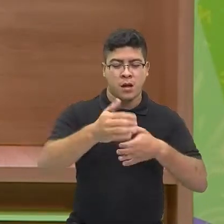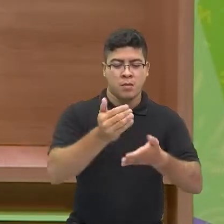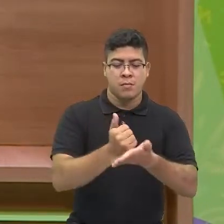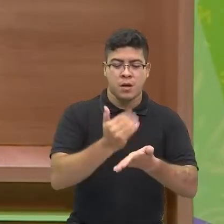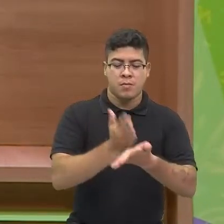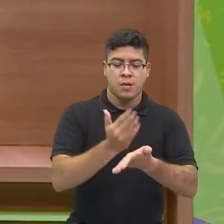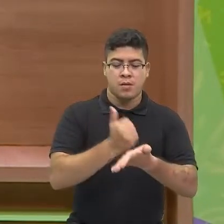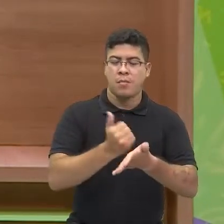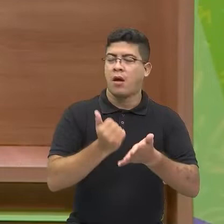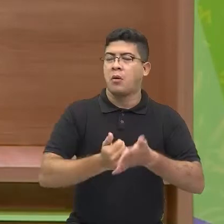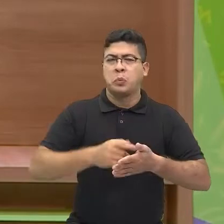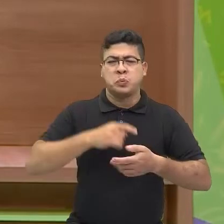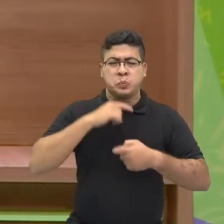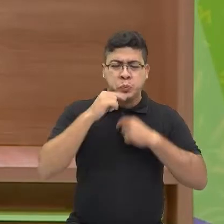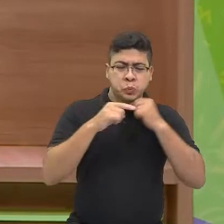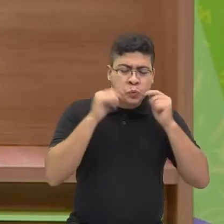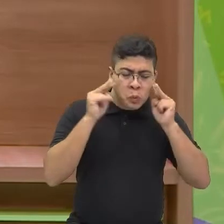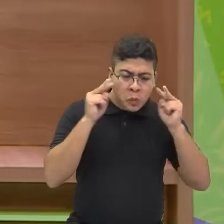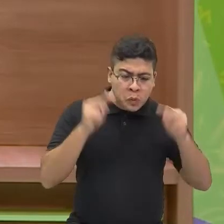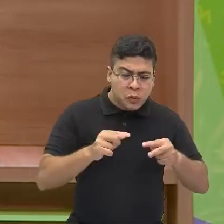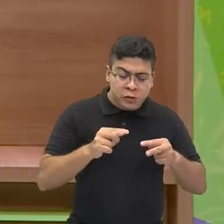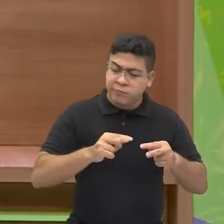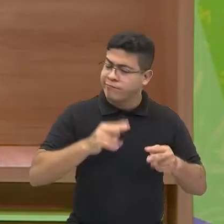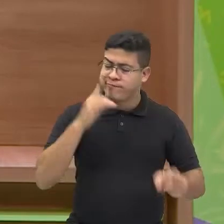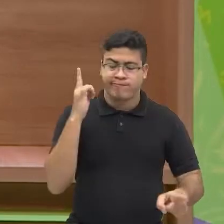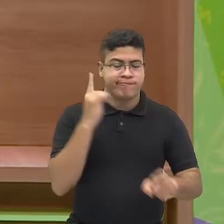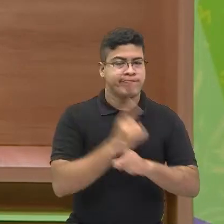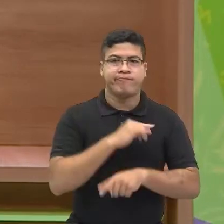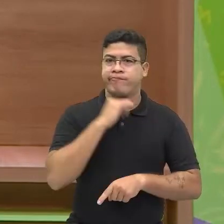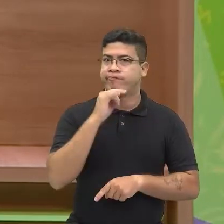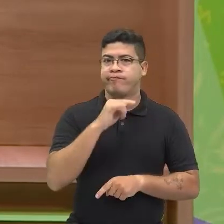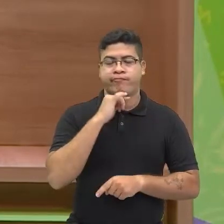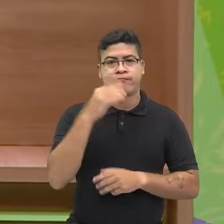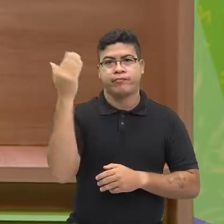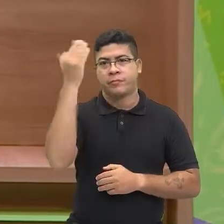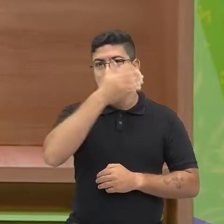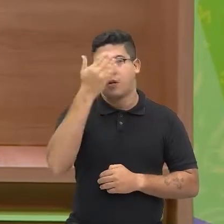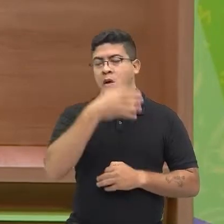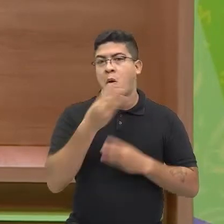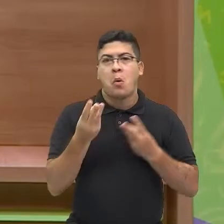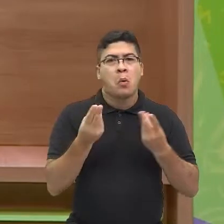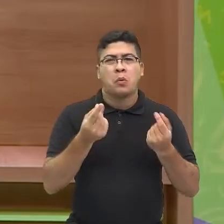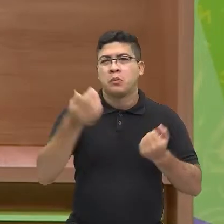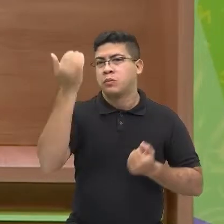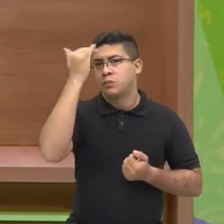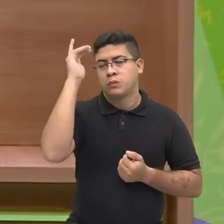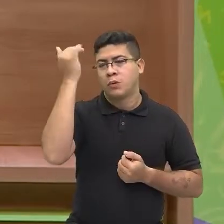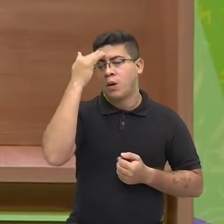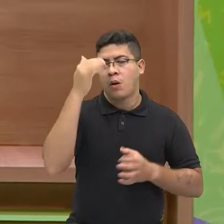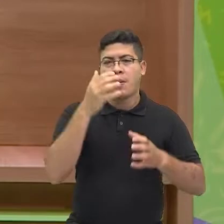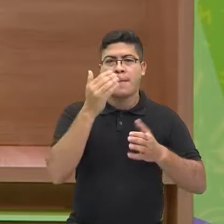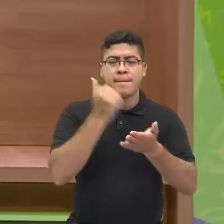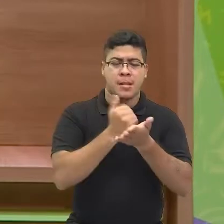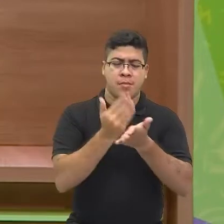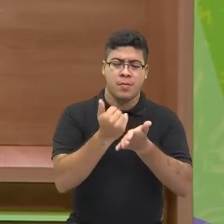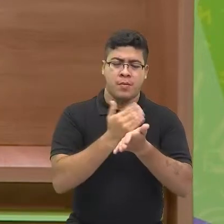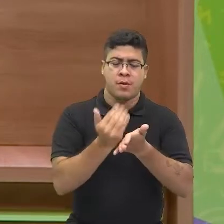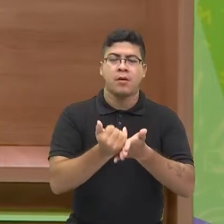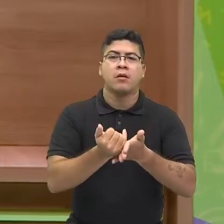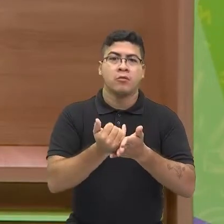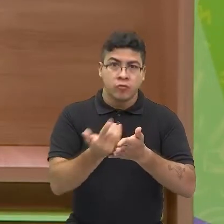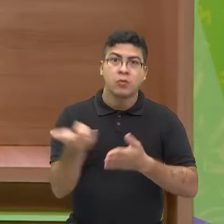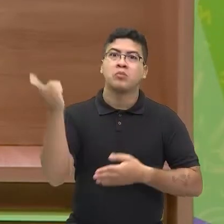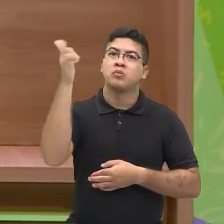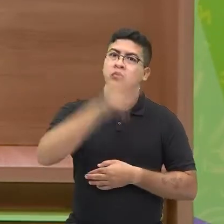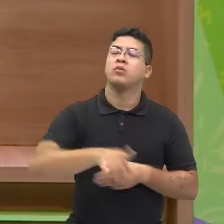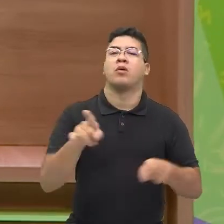eles chegavam a reconhecer. E eles pensaram, epa, nós estamos fragmentando demais, vamos retomar as